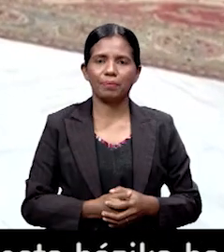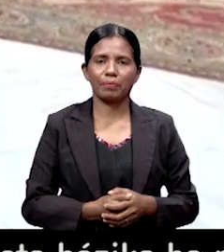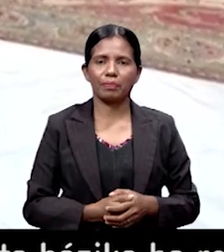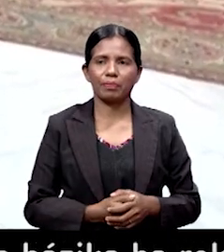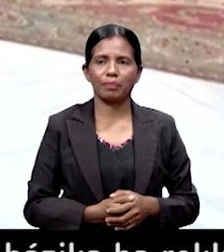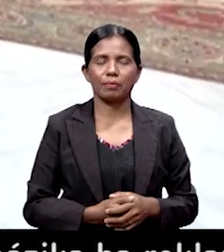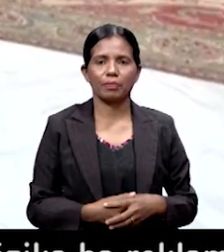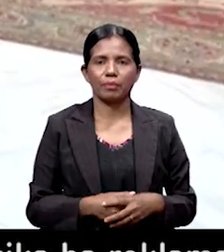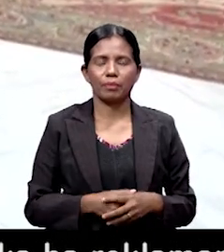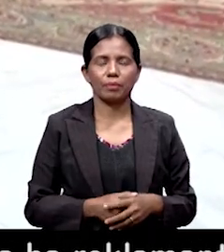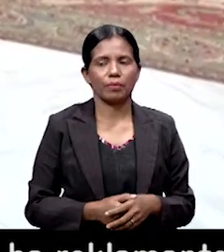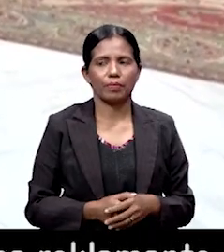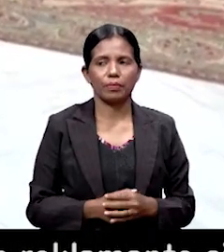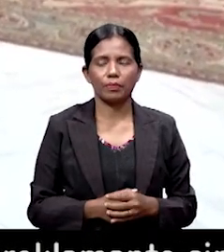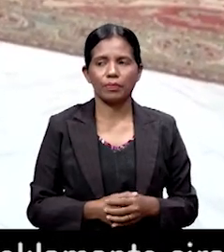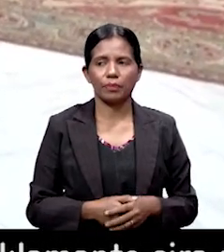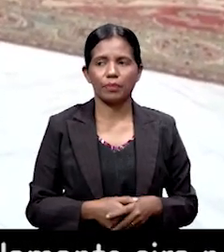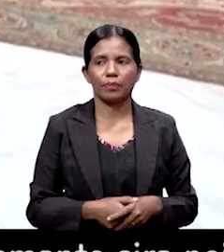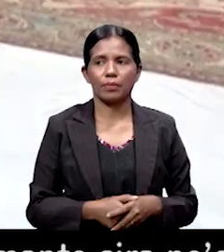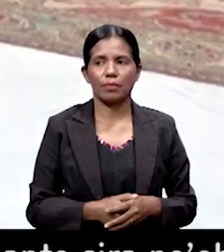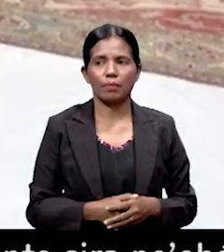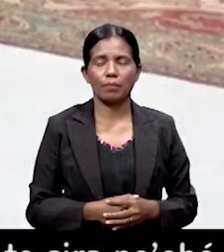E nós estamos fazendo isso com a ajuda.